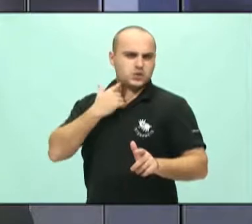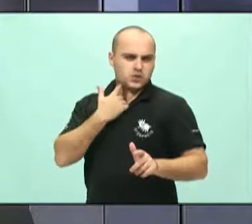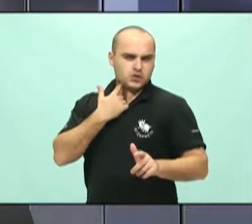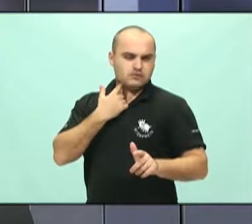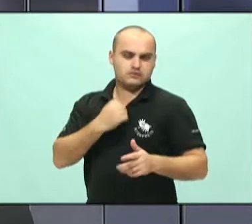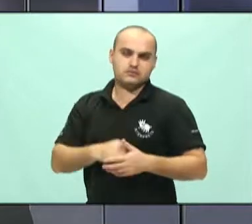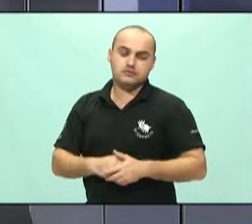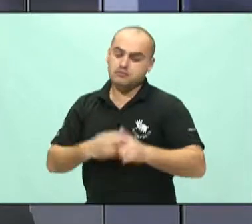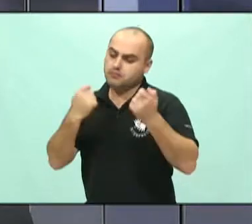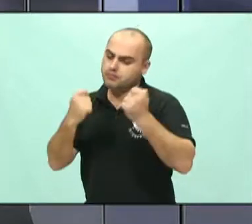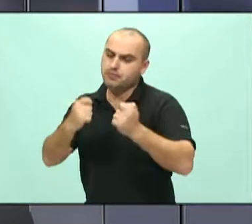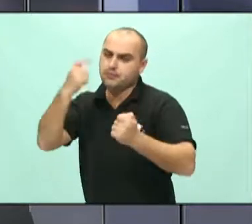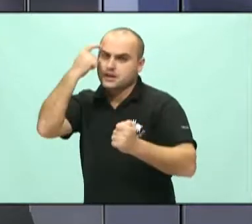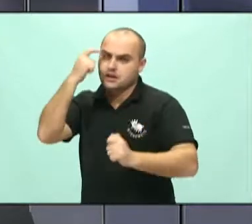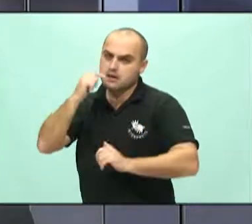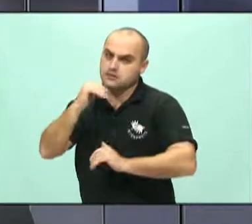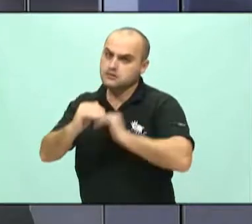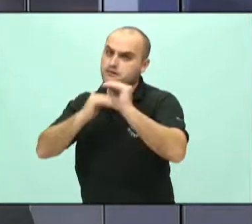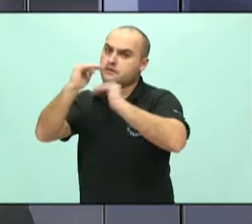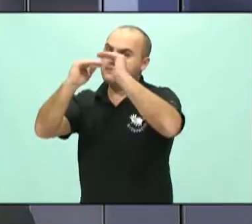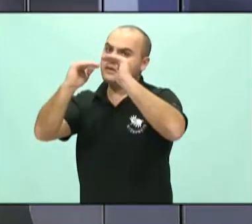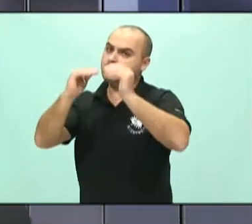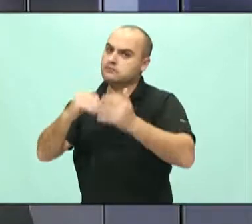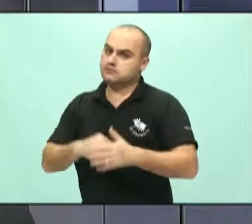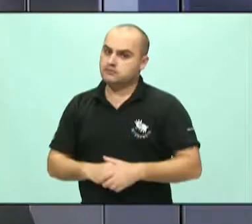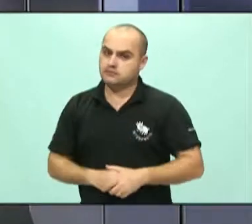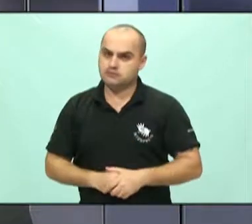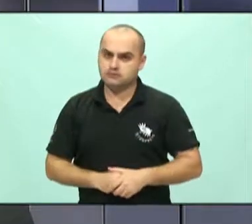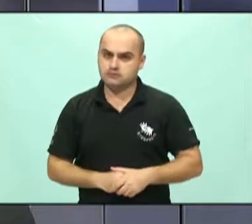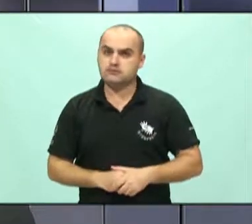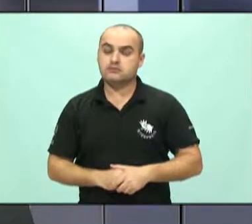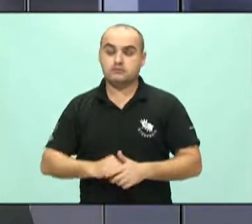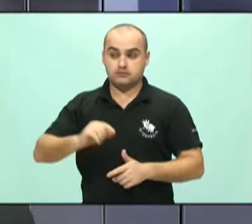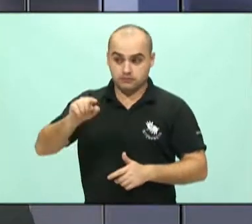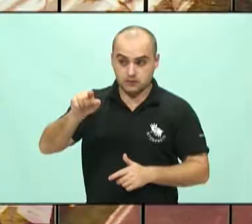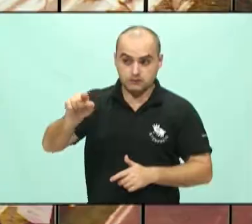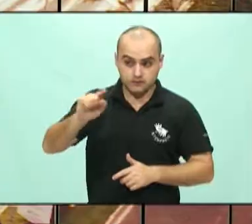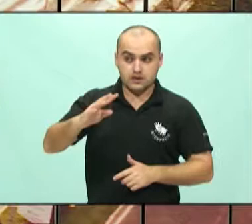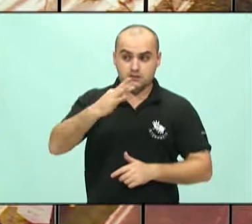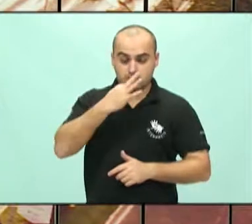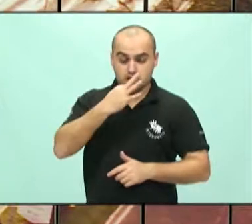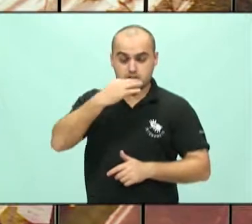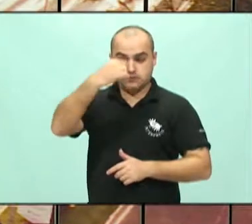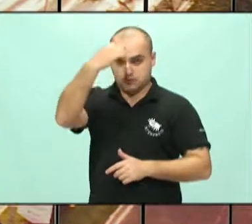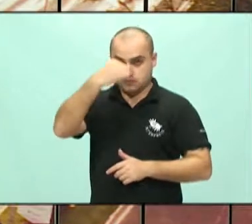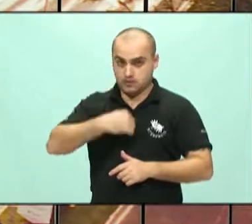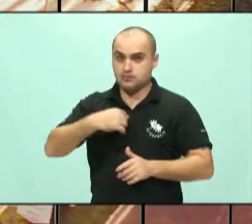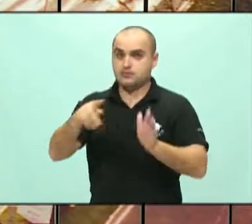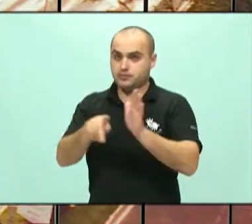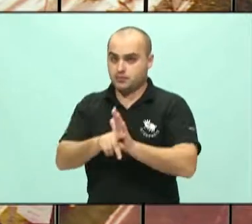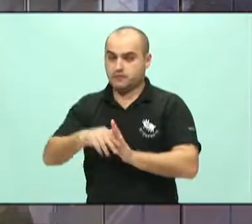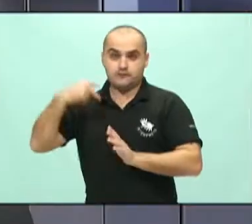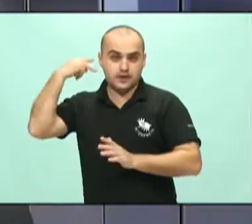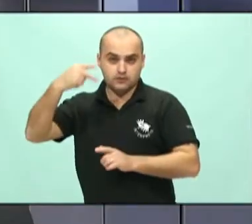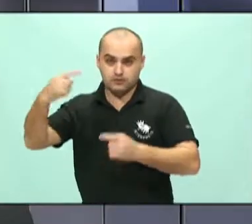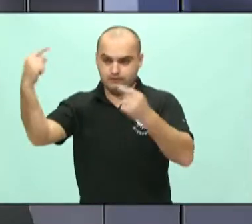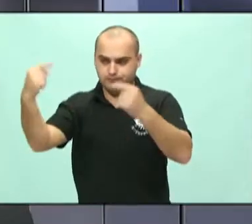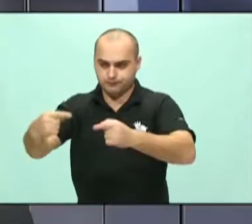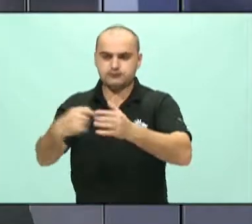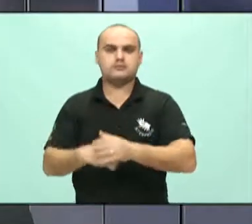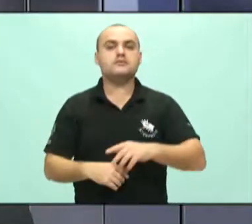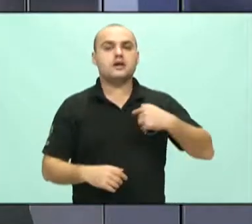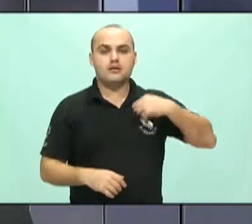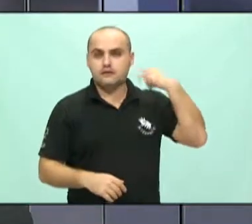no desenvolvimento. Carlos Antônio, você me conheceu como vereador de oposição, de situação, eu estive aqui